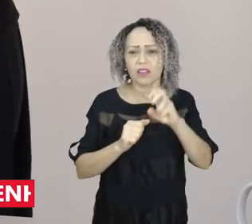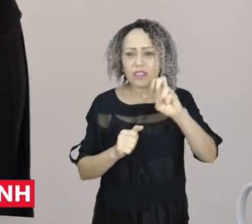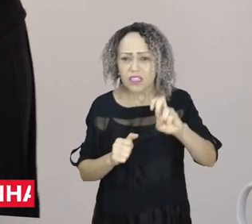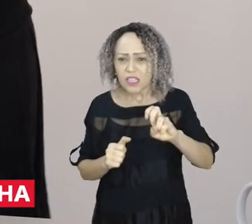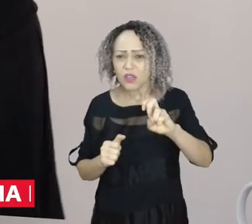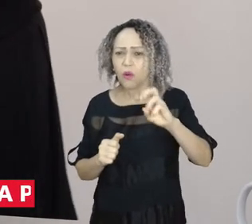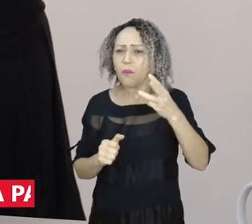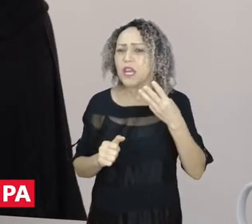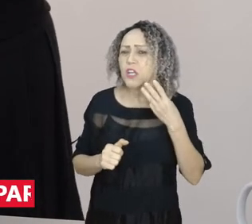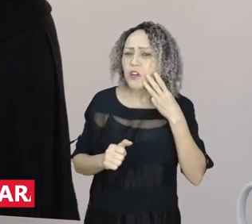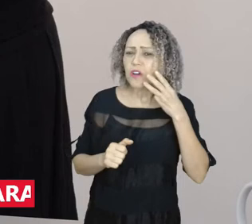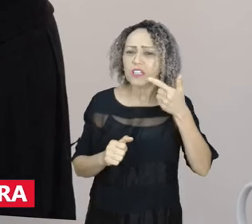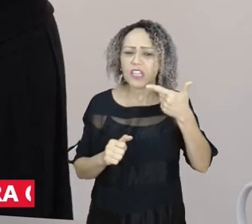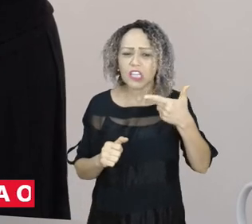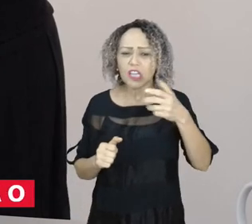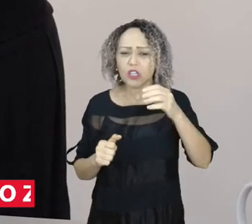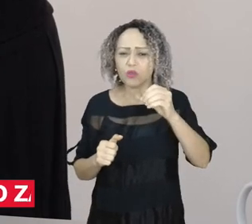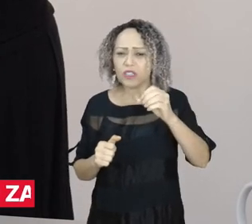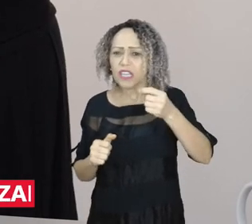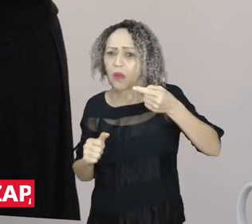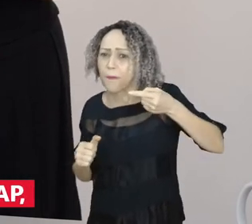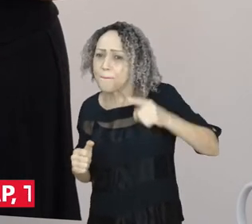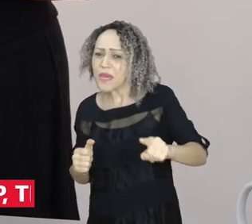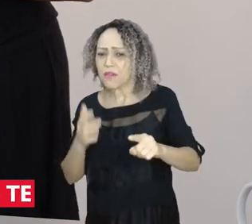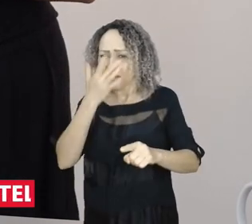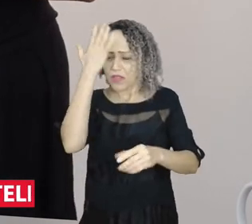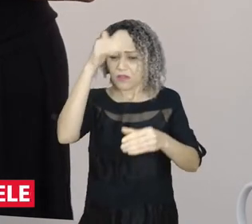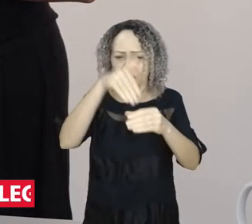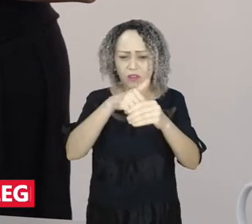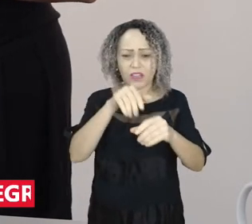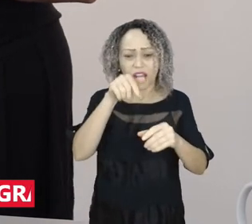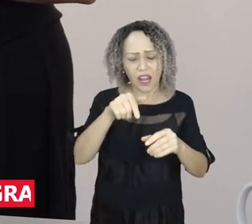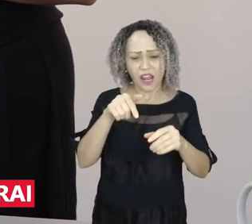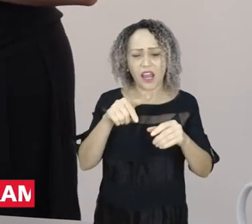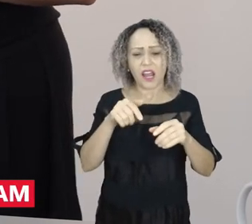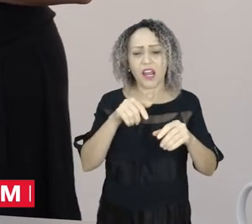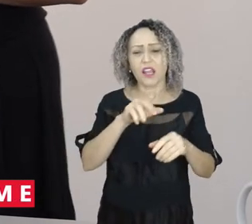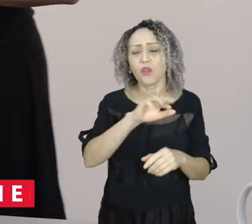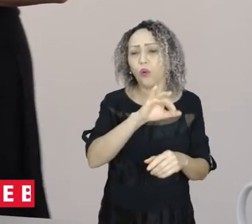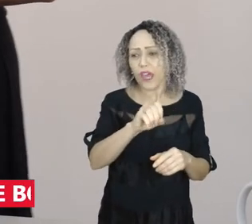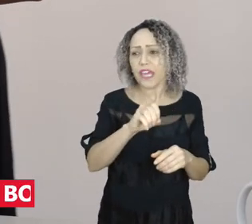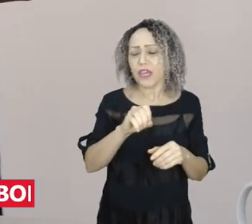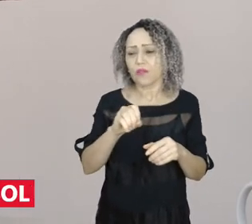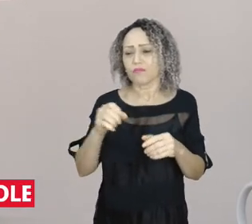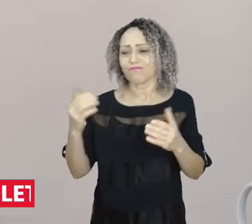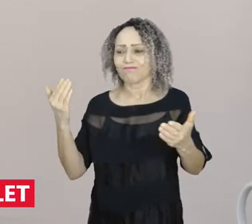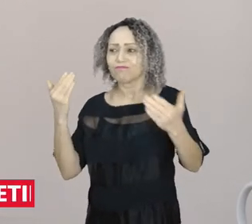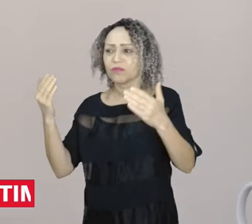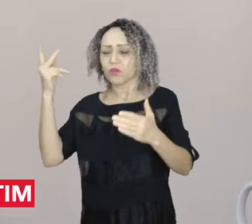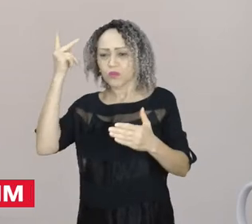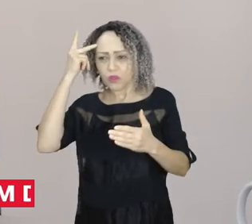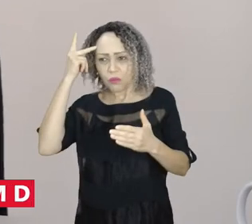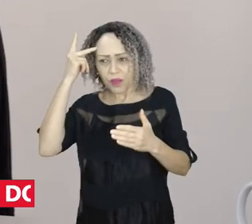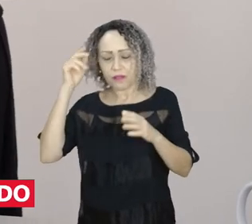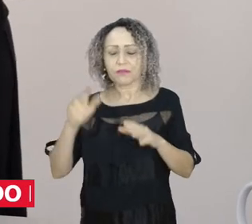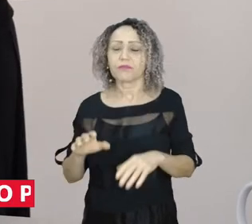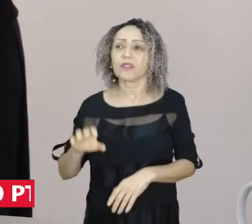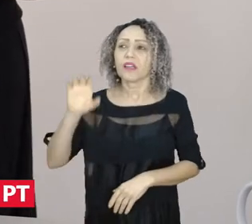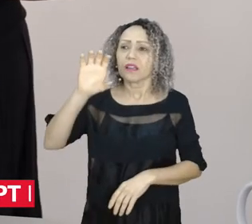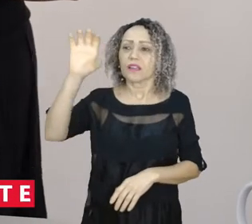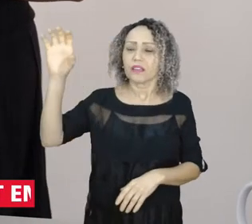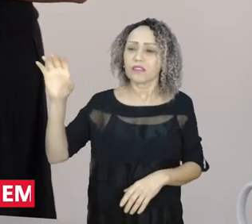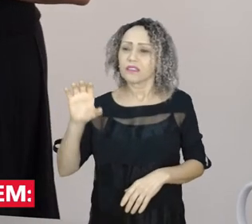5 milhões e 200 mil eleitores. Isso para a gente ter uma dimensão do que é São Paulo. Olha lá nossas principais regiões, o Vale do Paraíba,